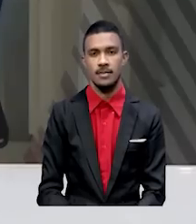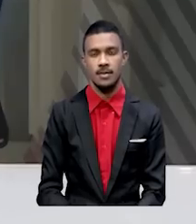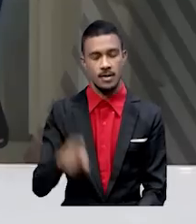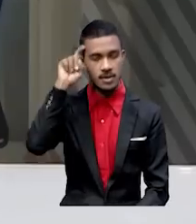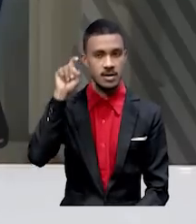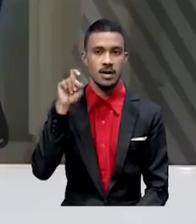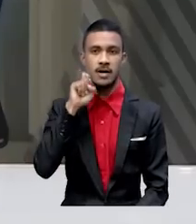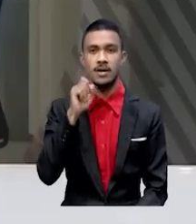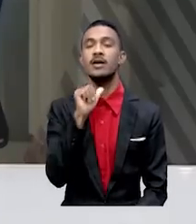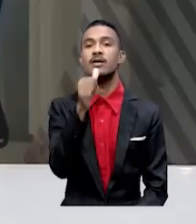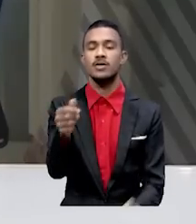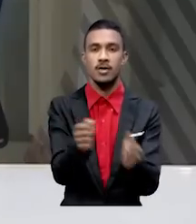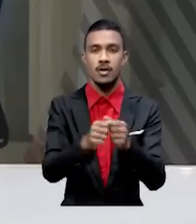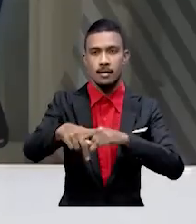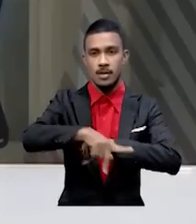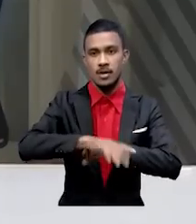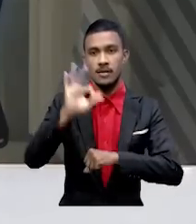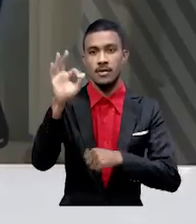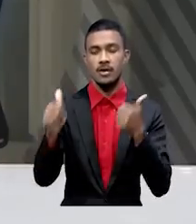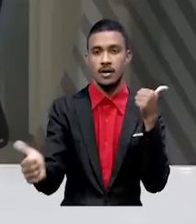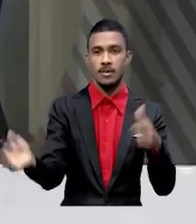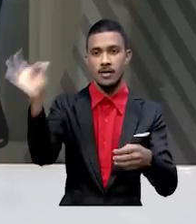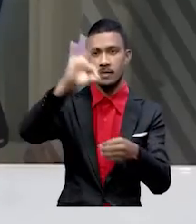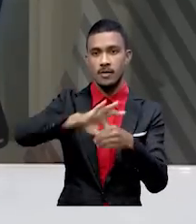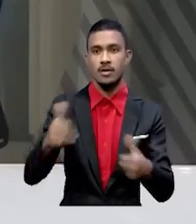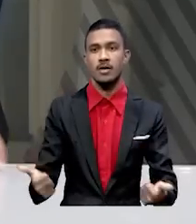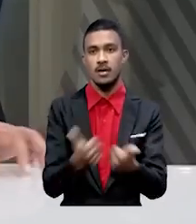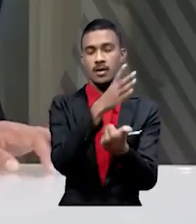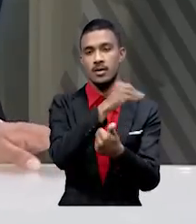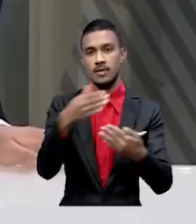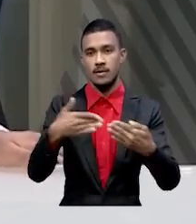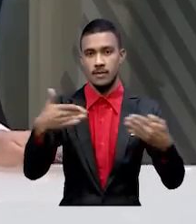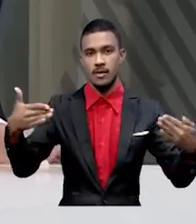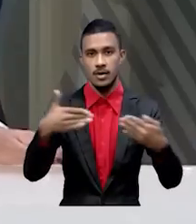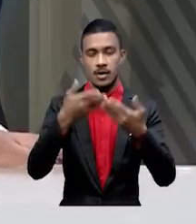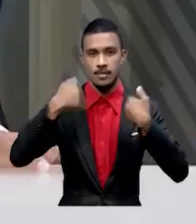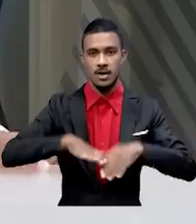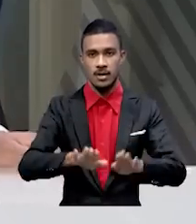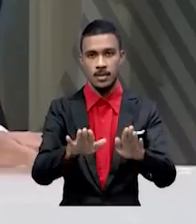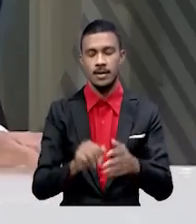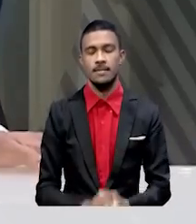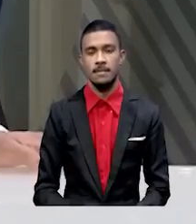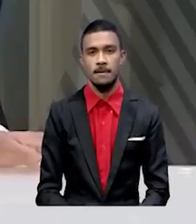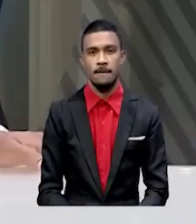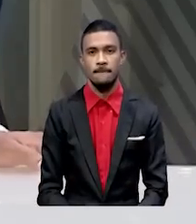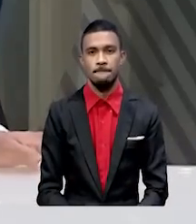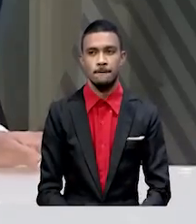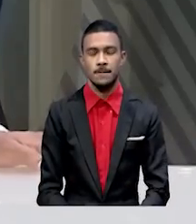Xanana Guzmão lamenta o partido Fretilin e vota contra o Tratado Fronteira Marítima.